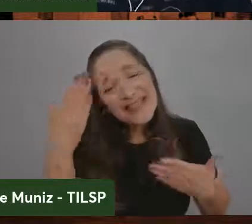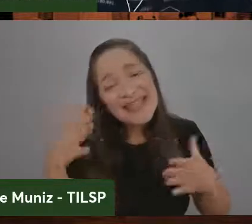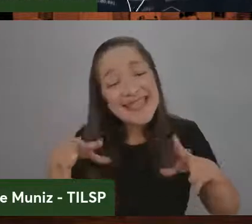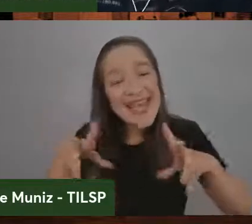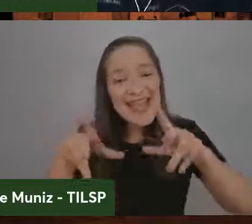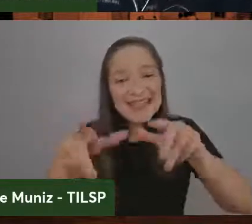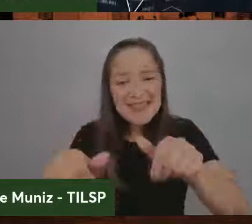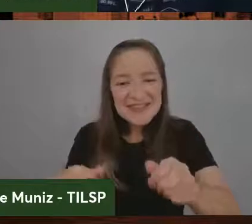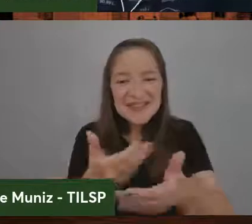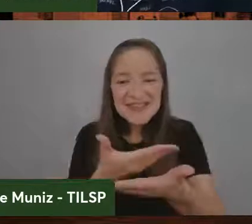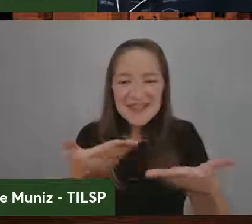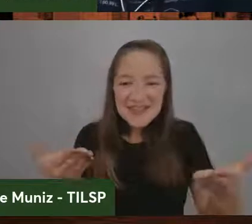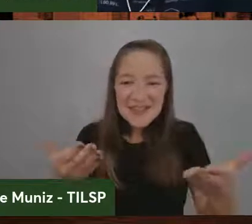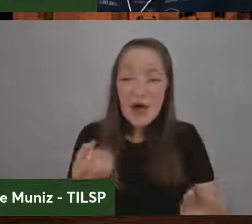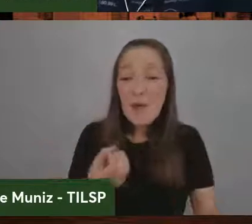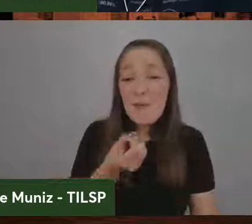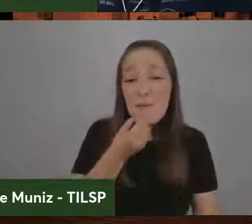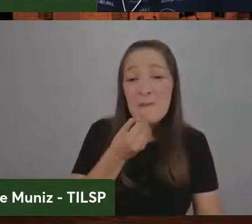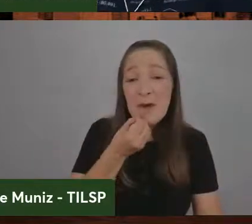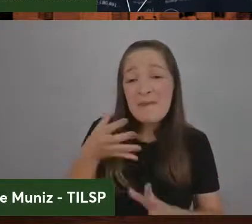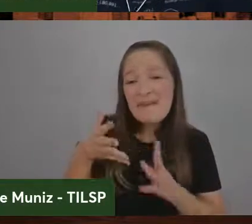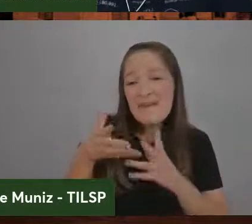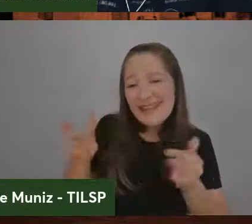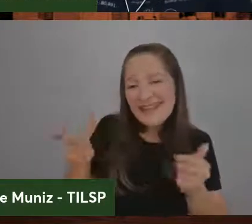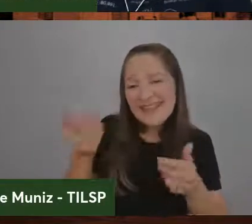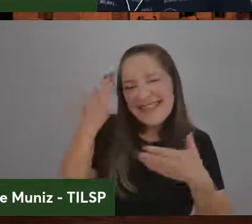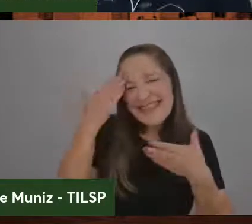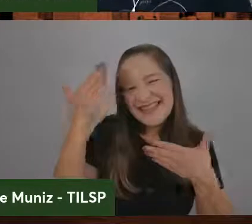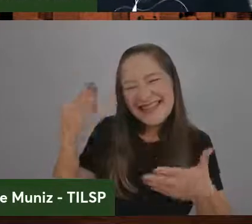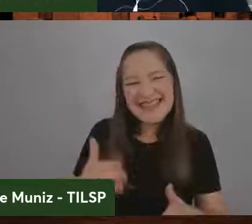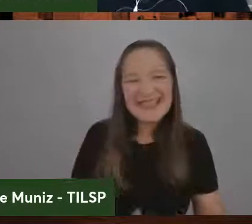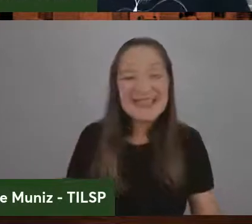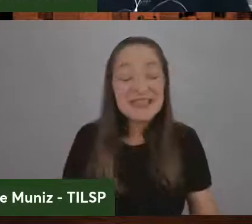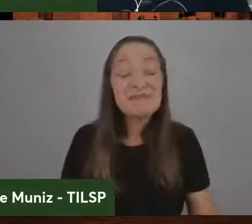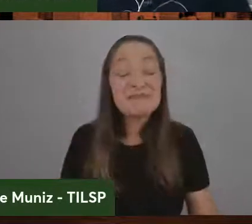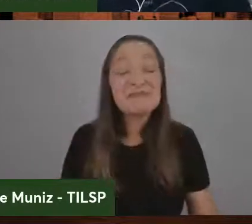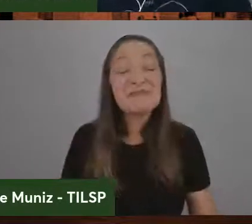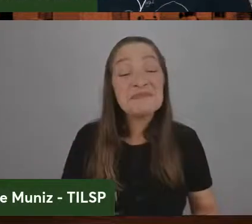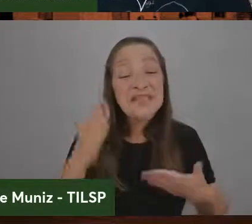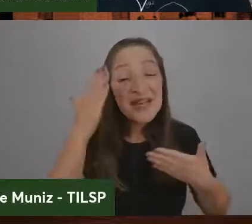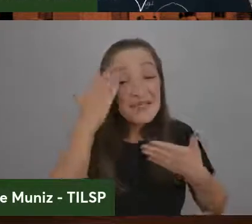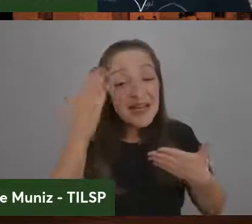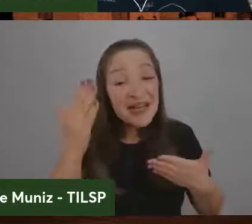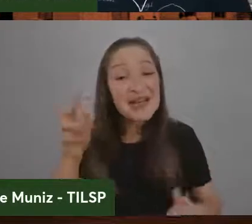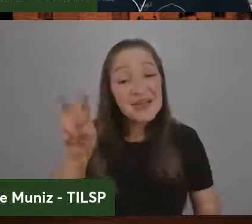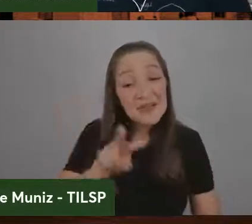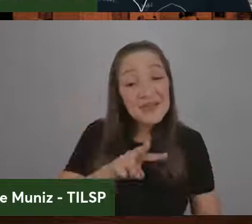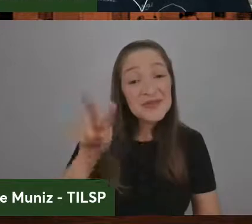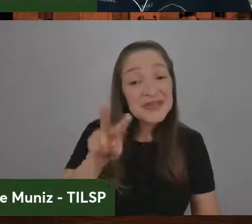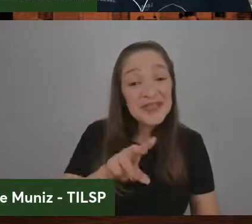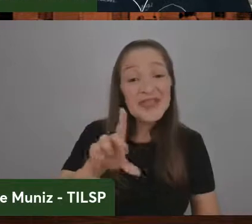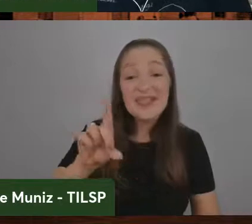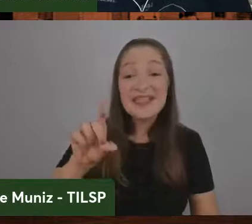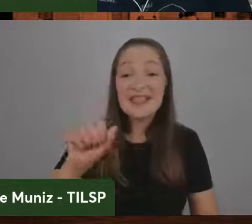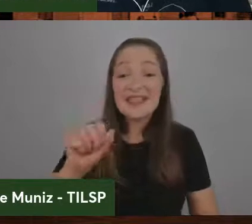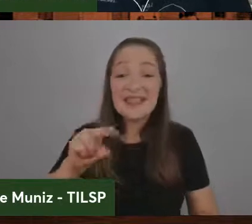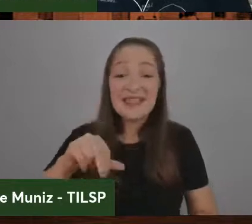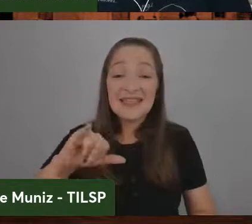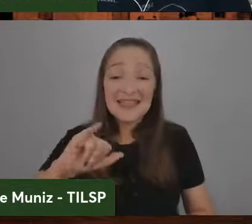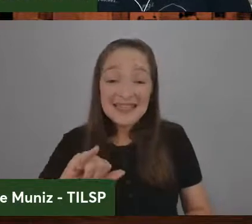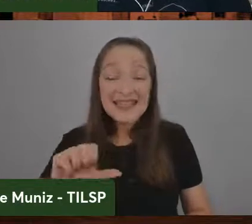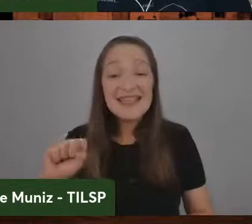por essa oportunidade incrível de novo. Obrigado, gente. Obrigado, Fernando. Obrigado, Alex, Dani, Sandra, todos da...